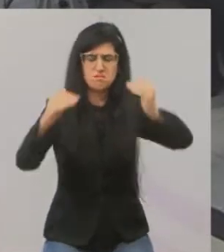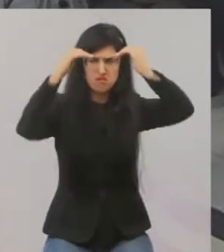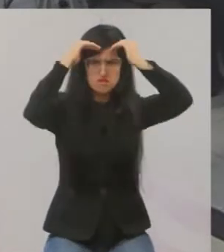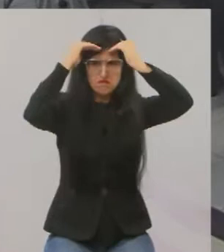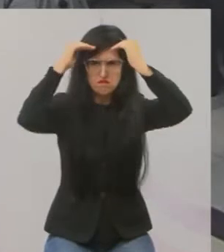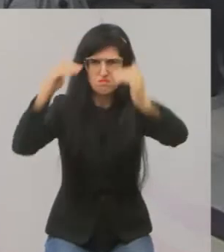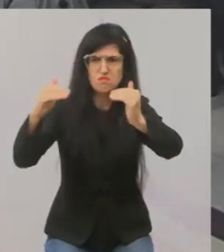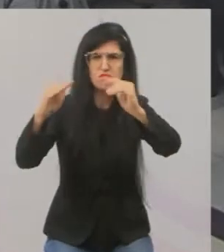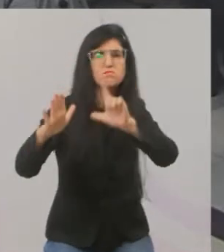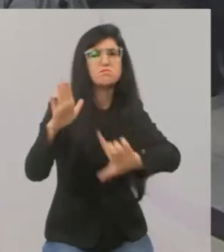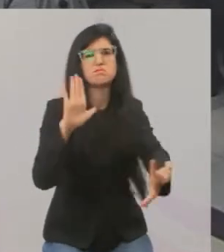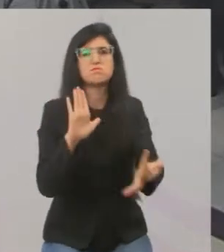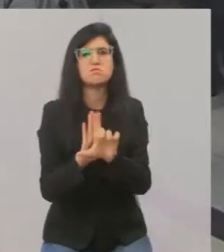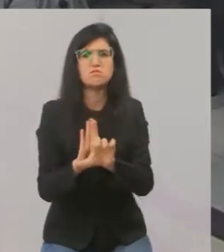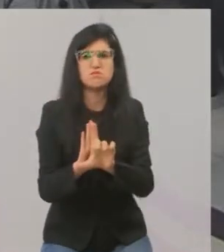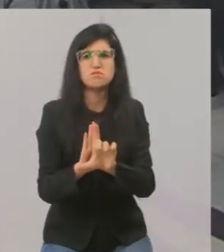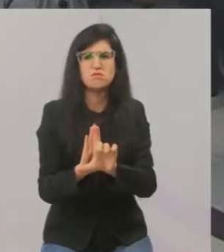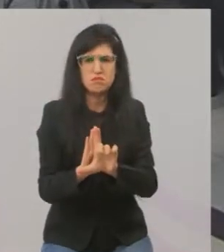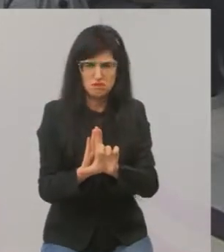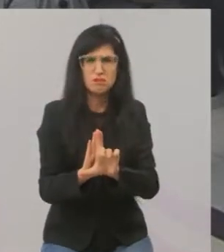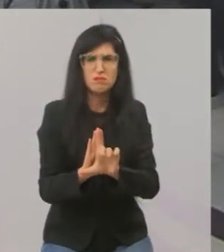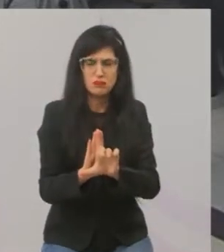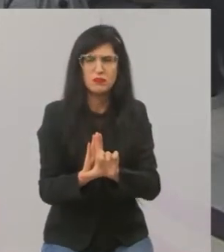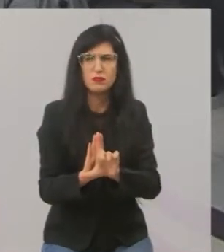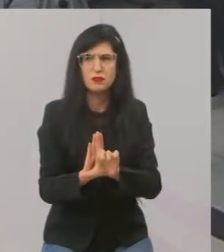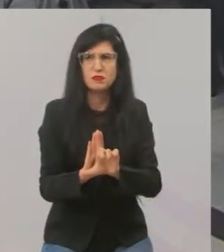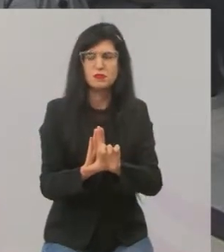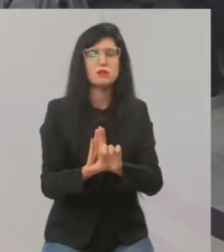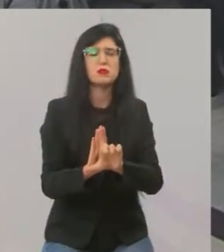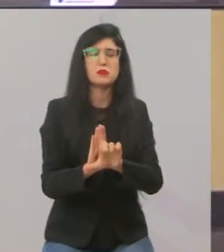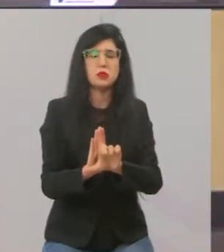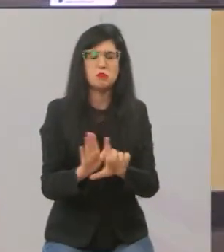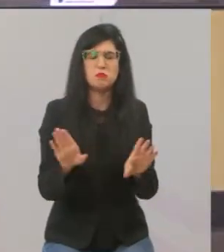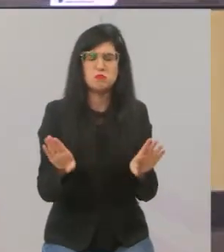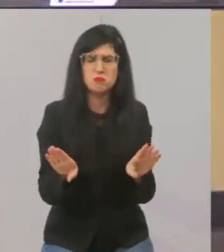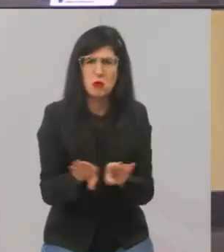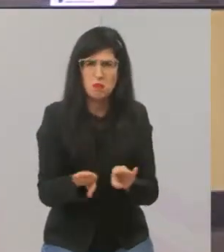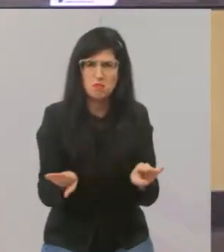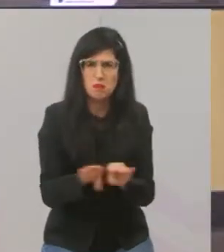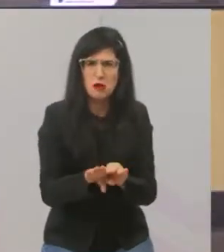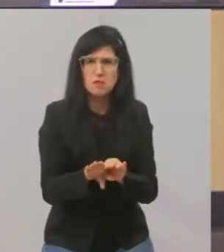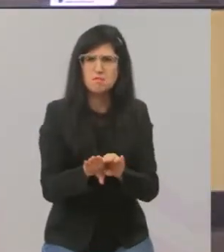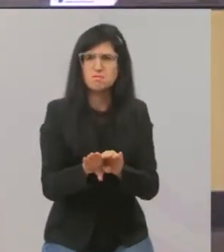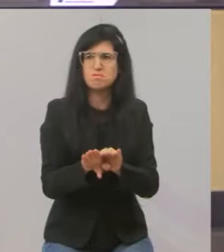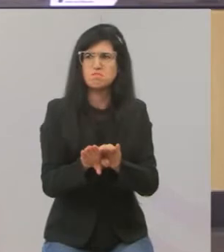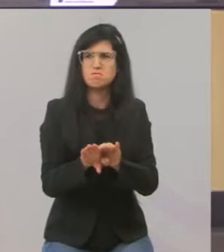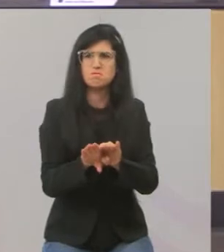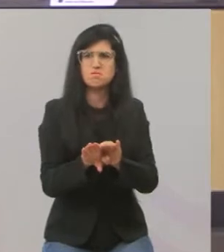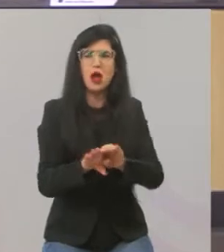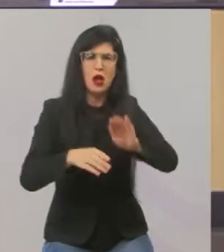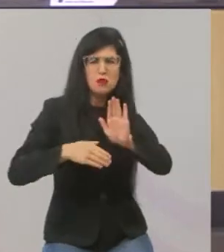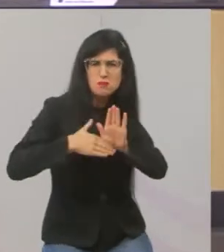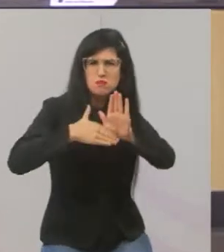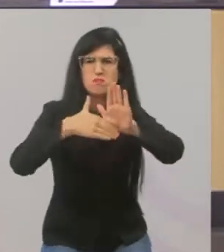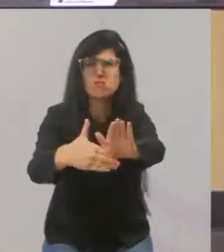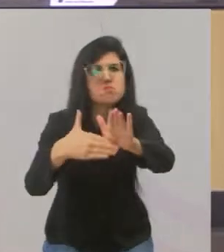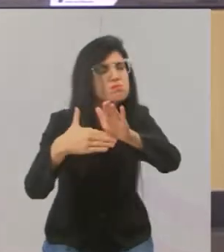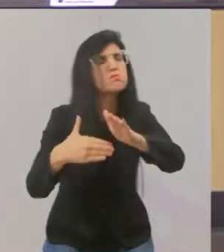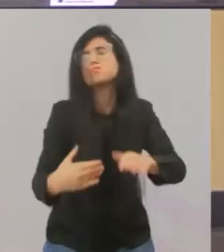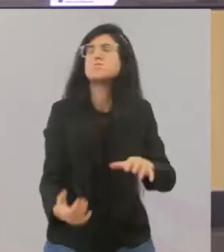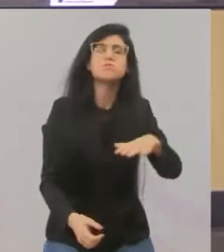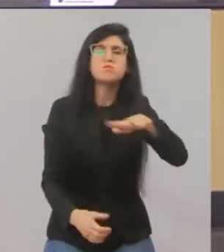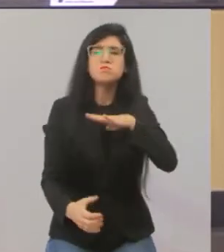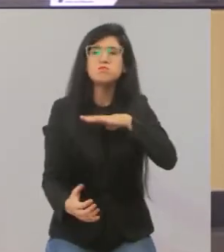respeitando a lei e promovendo o bem-estar de Jacareí.